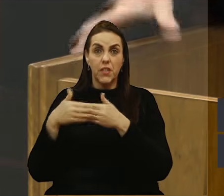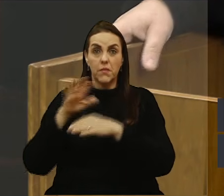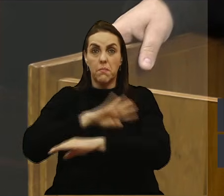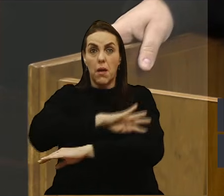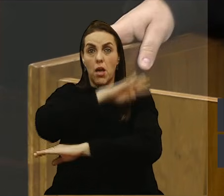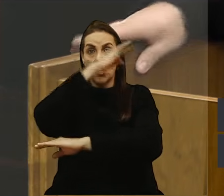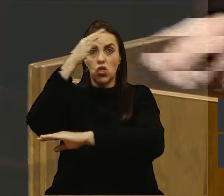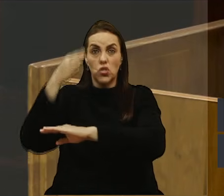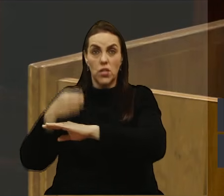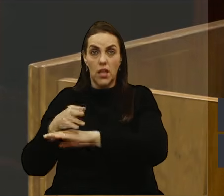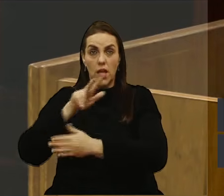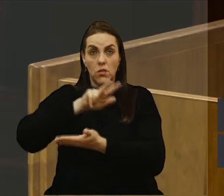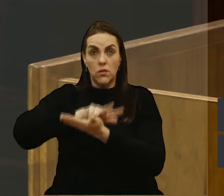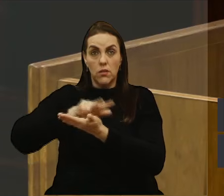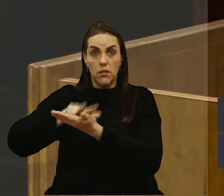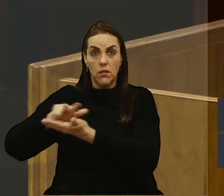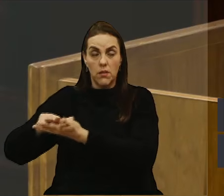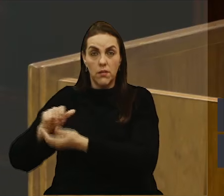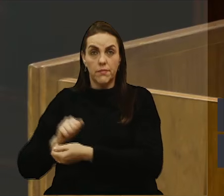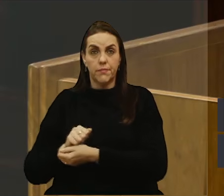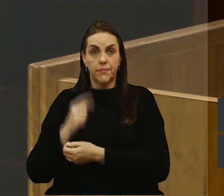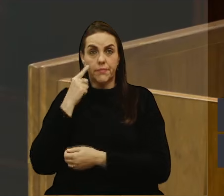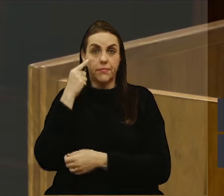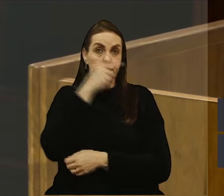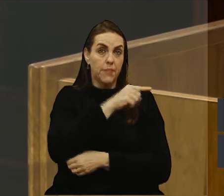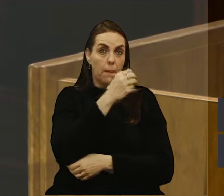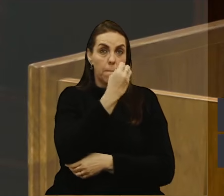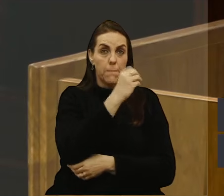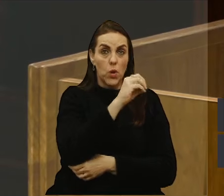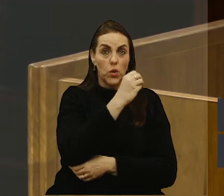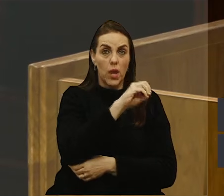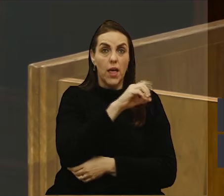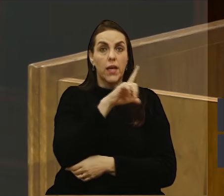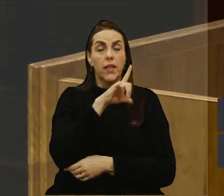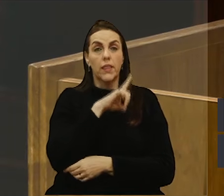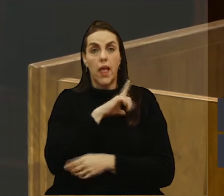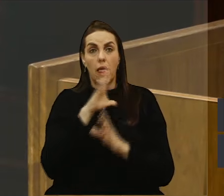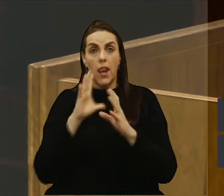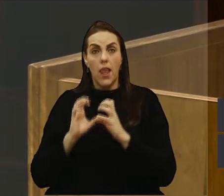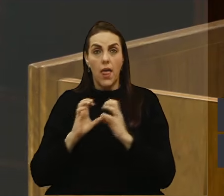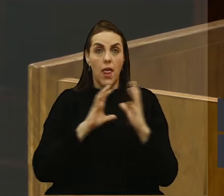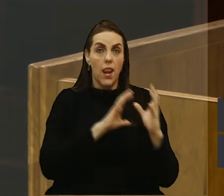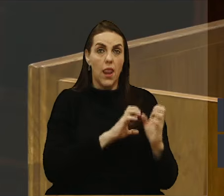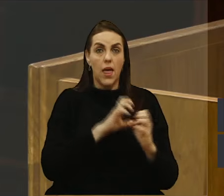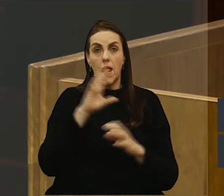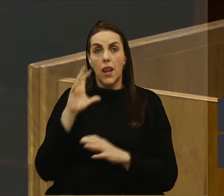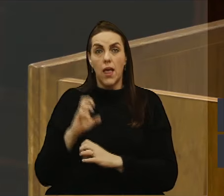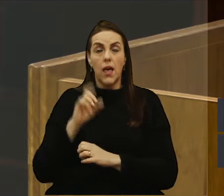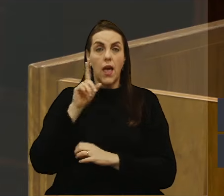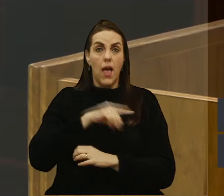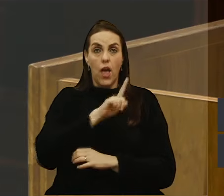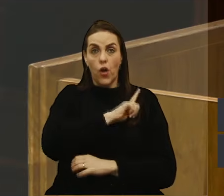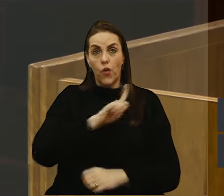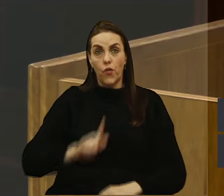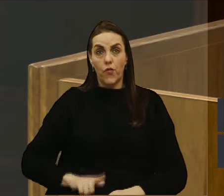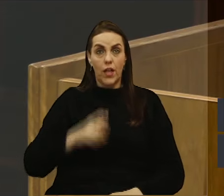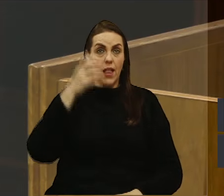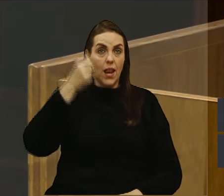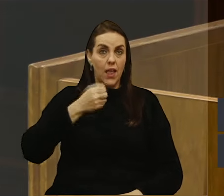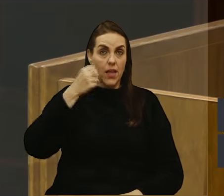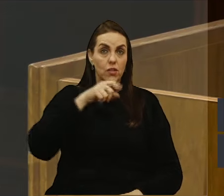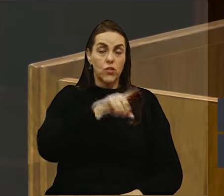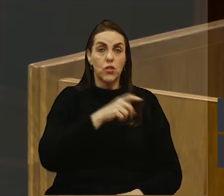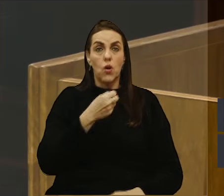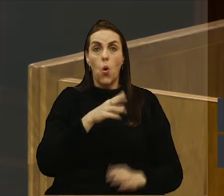botando leitos. Olhando para Porto Alegre, ele está num cabo de guerra com o Eduardo Leite e disse: ou a gente interdita tudo, ou o governo